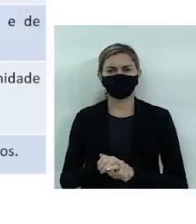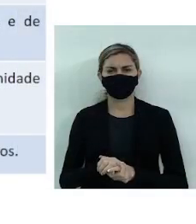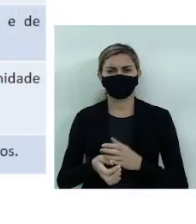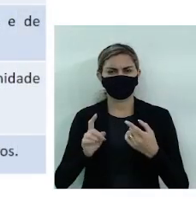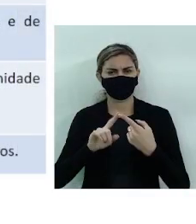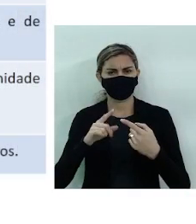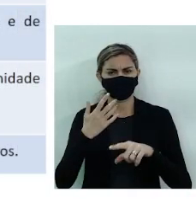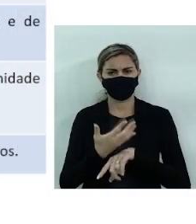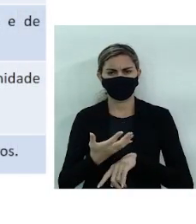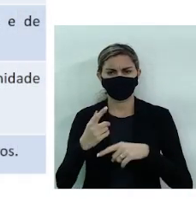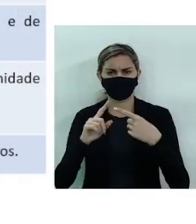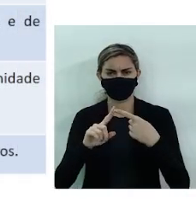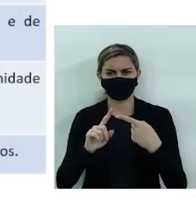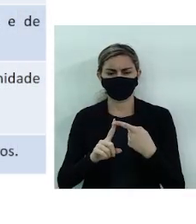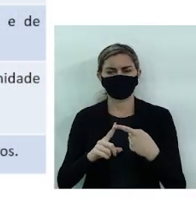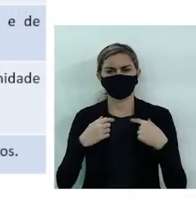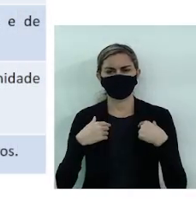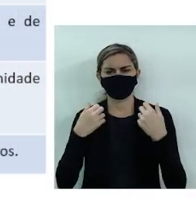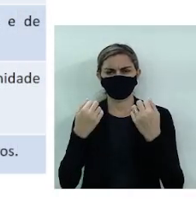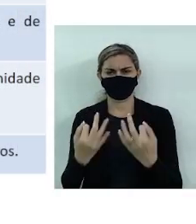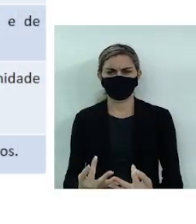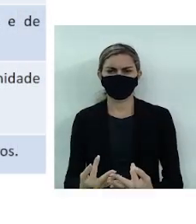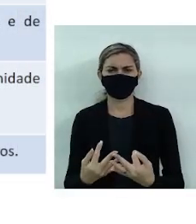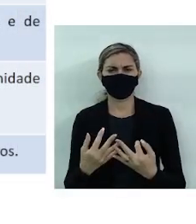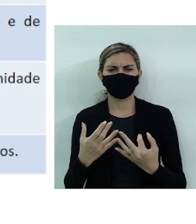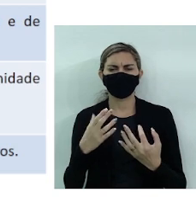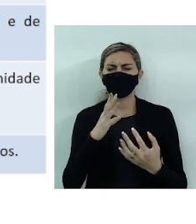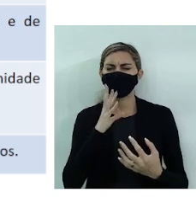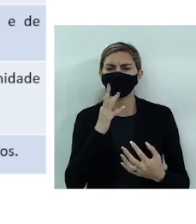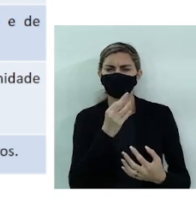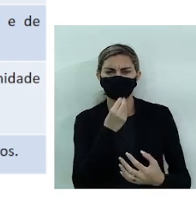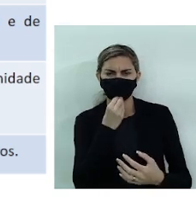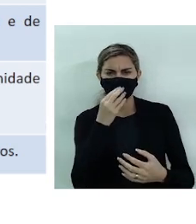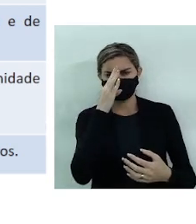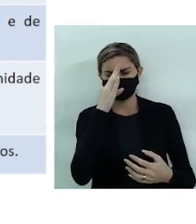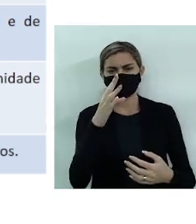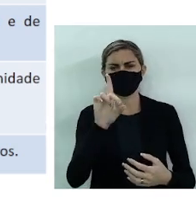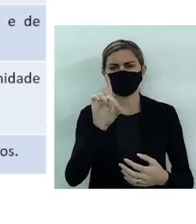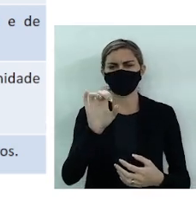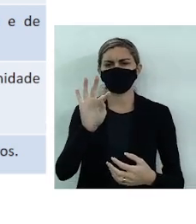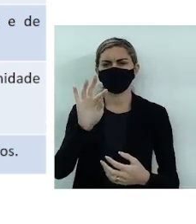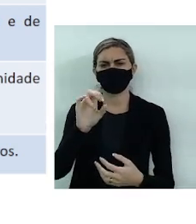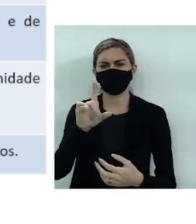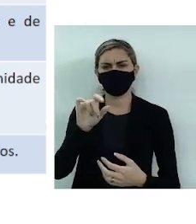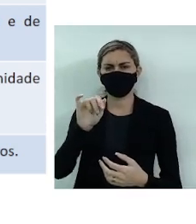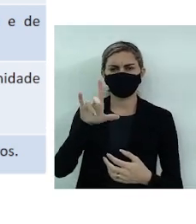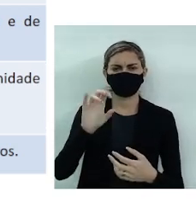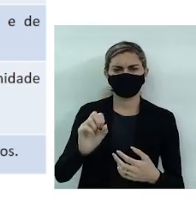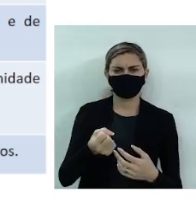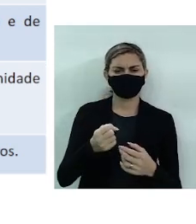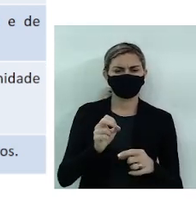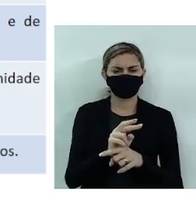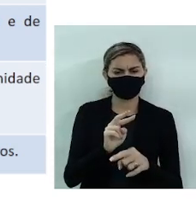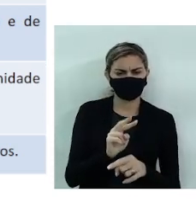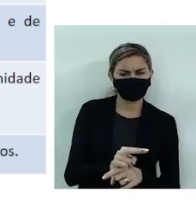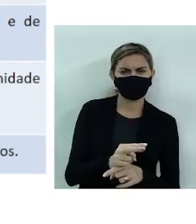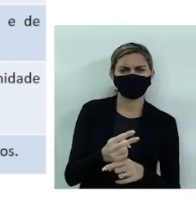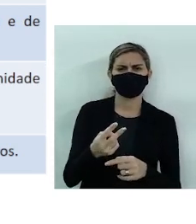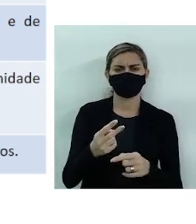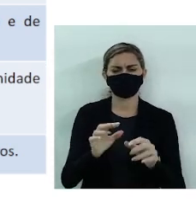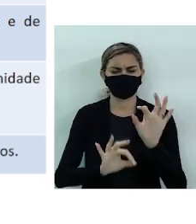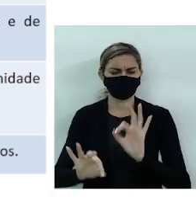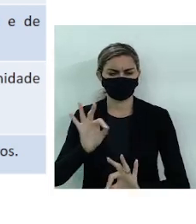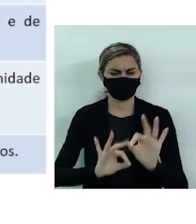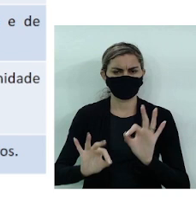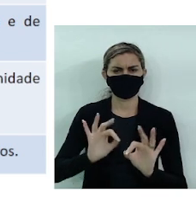A competência 1, ela vai tratar justamente de conhecer os princípios deontológicos de intervenção, conservação e